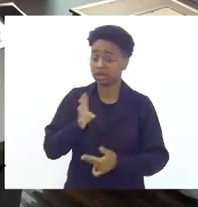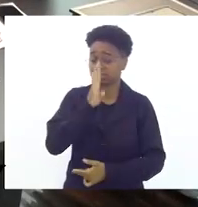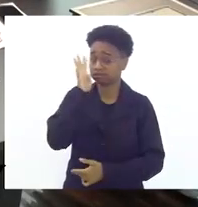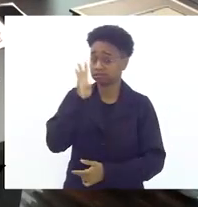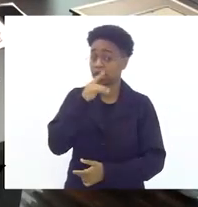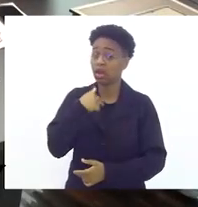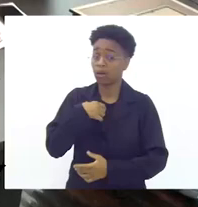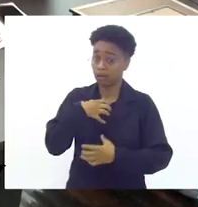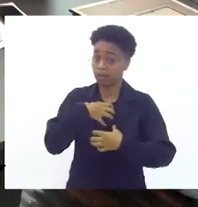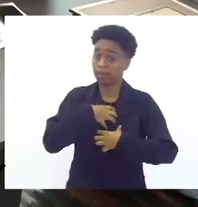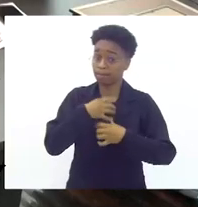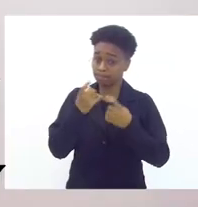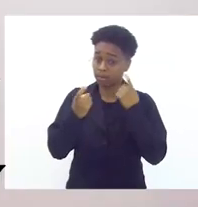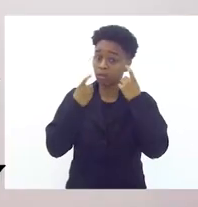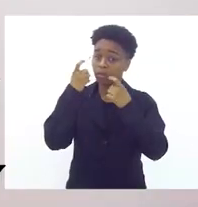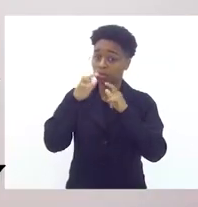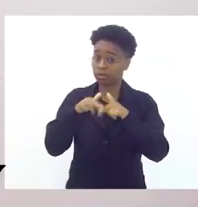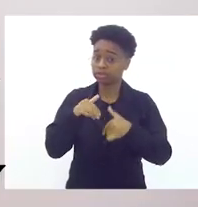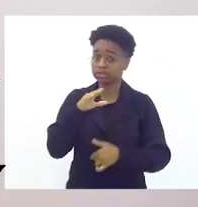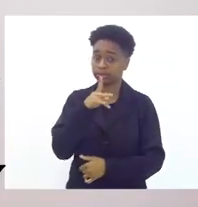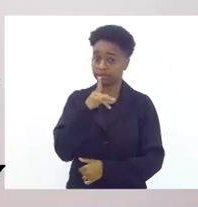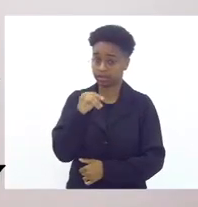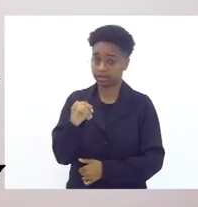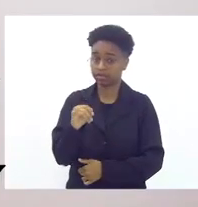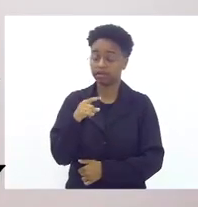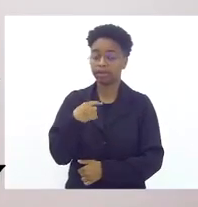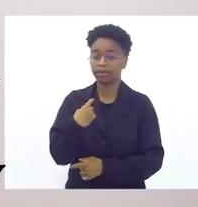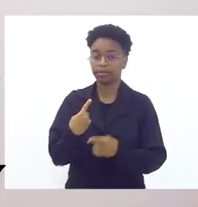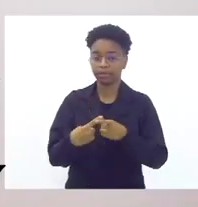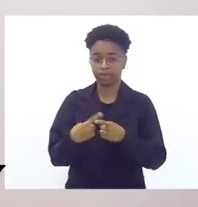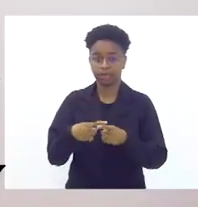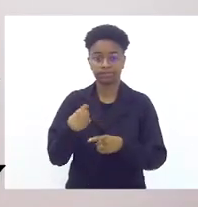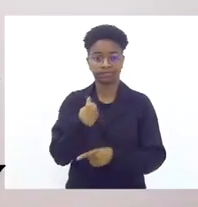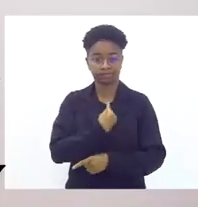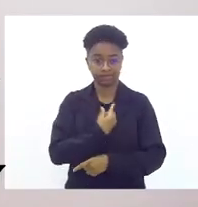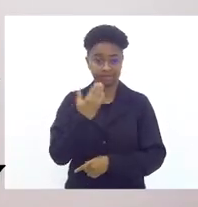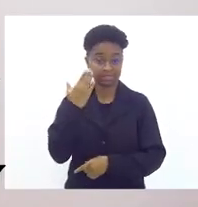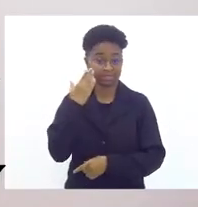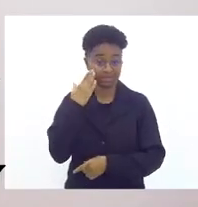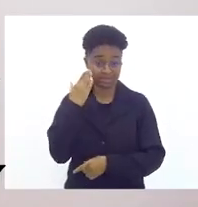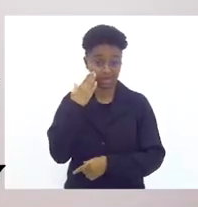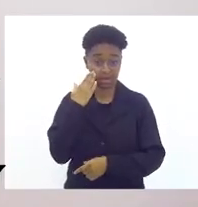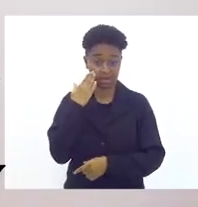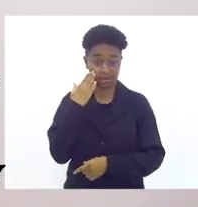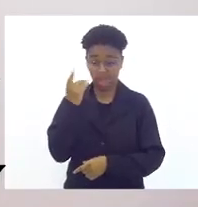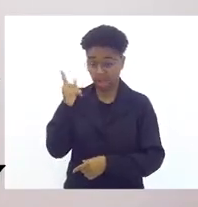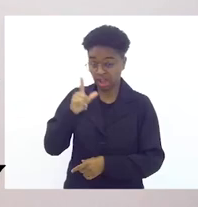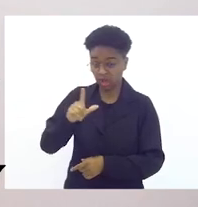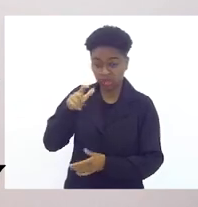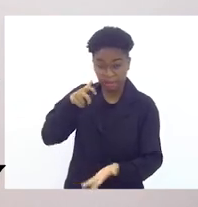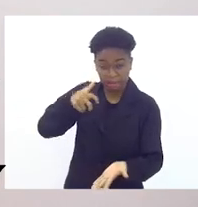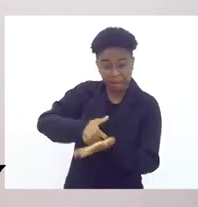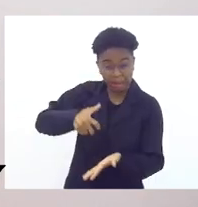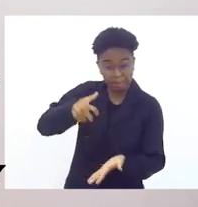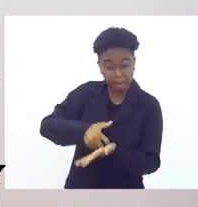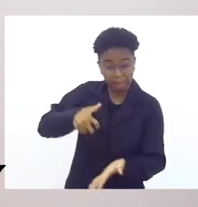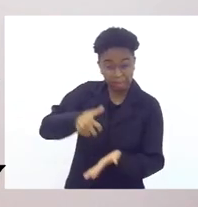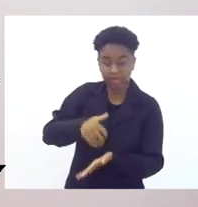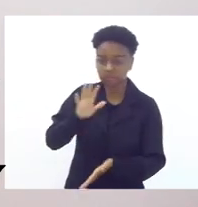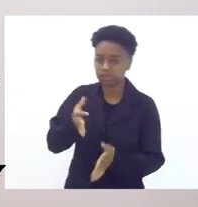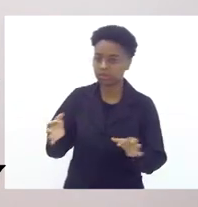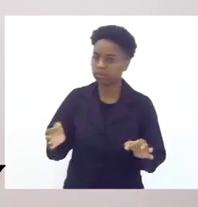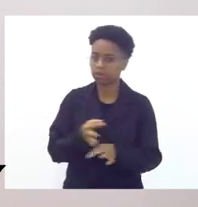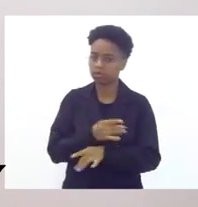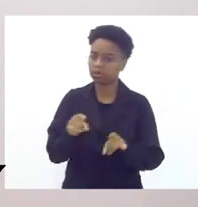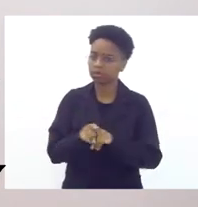que eu tô tendo com a CPI porque a gente sabe que a lógica punitivista ela está colocada inclusive